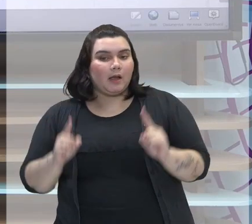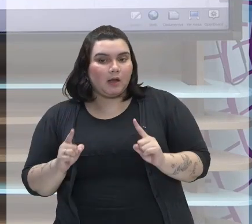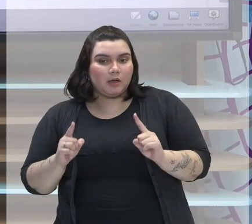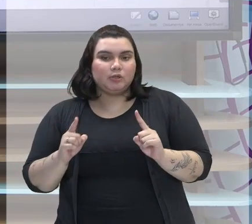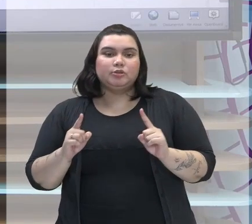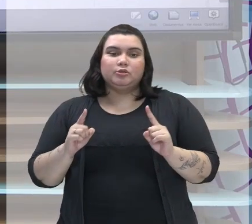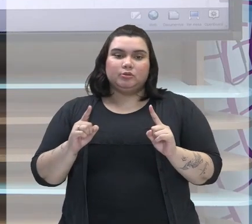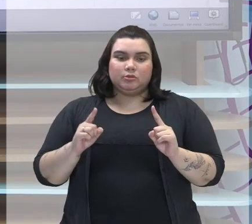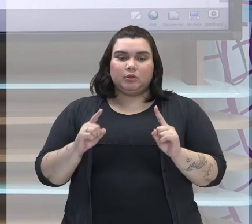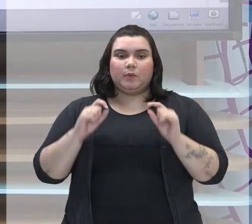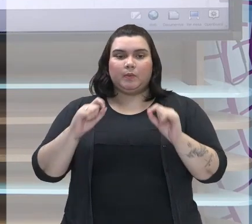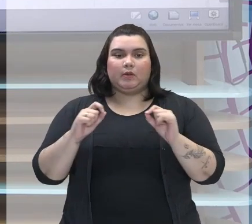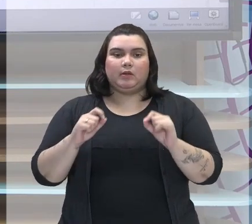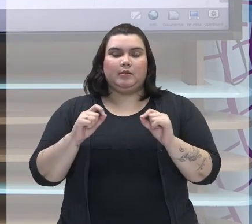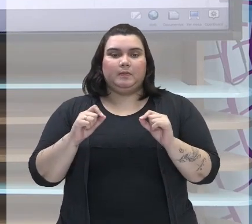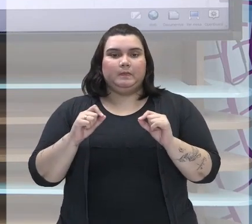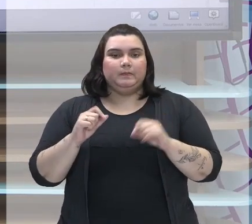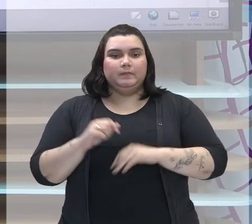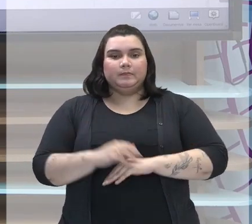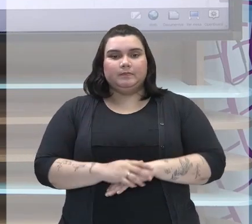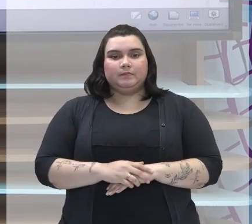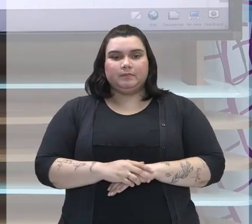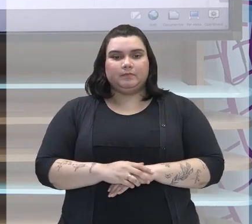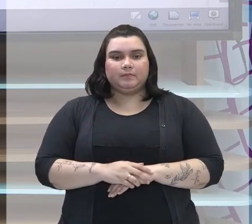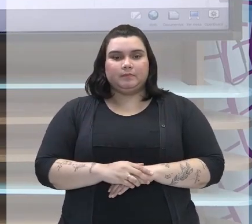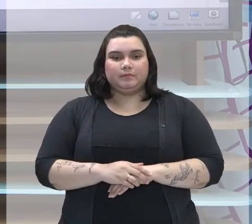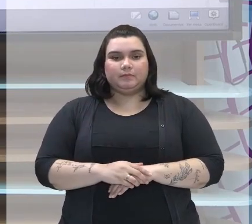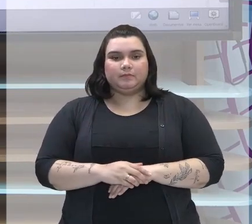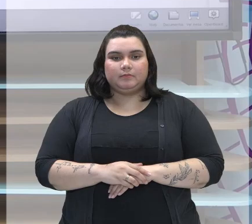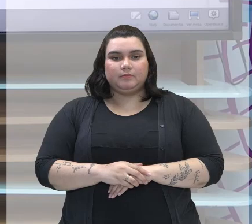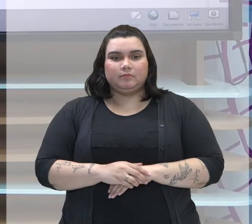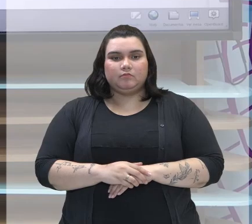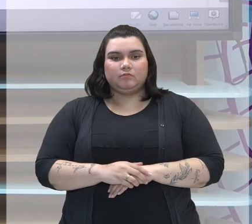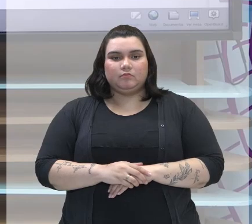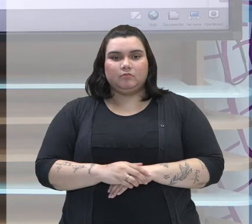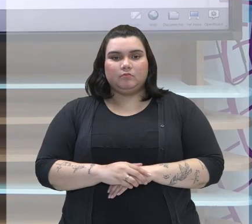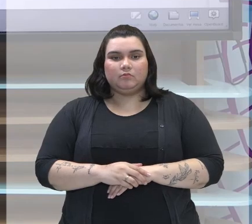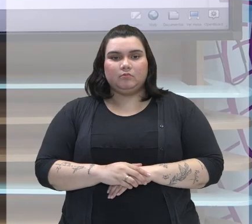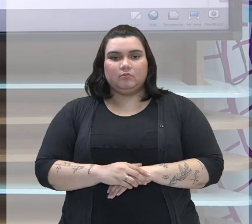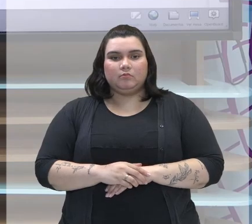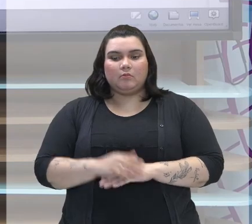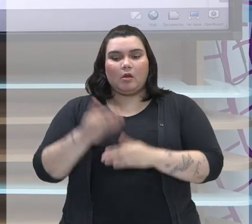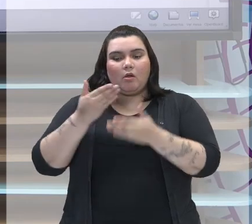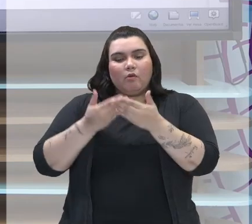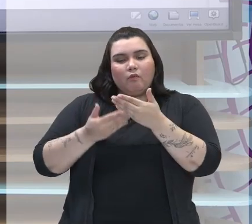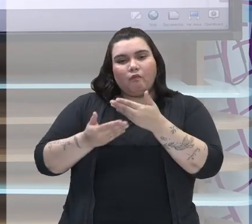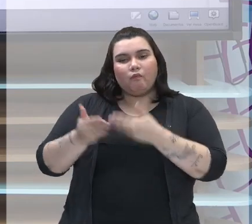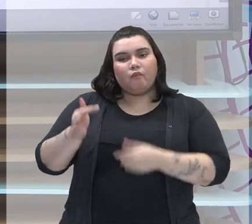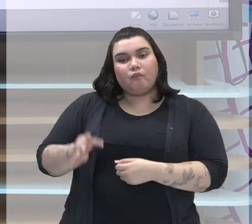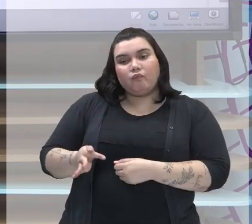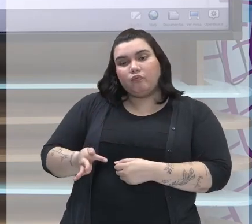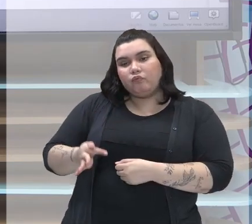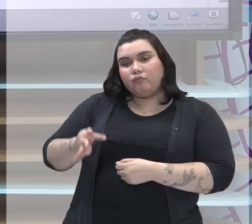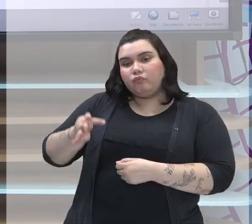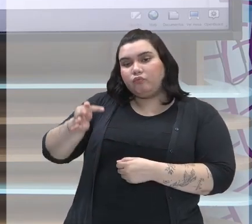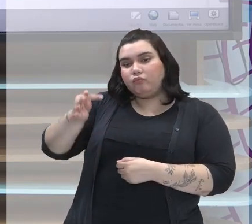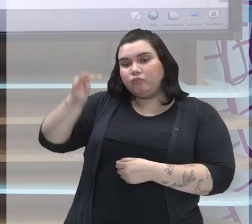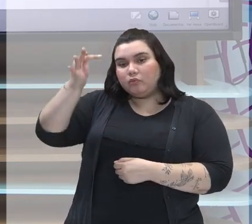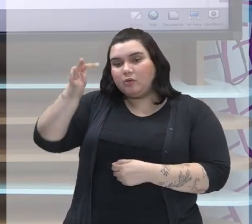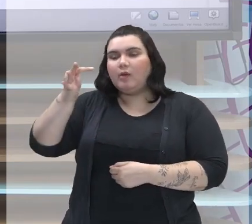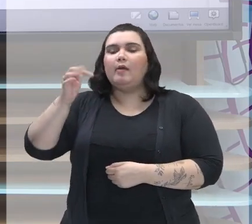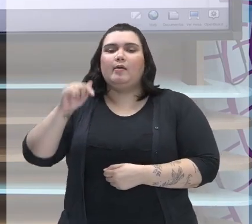será, né, como nós podemos dizer, vai ser lapidado, né, por